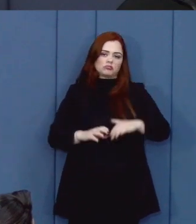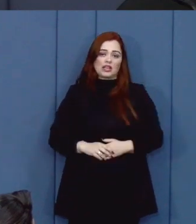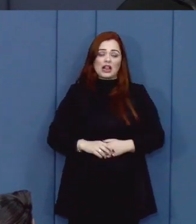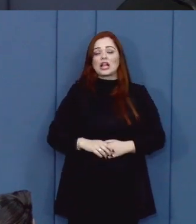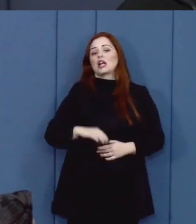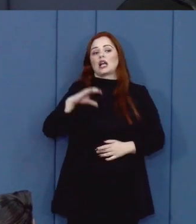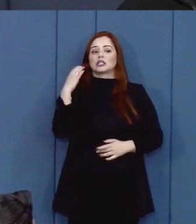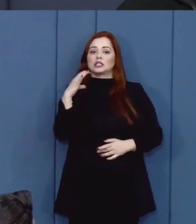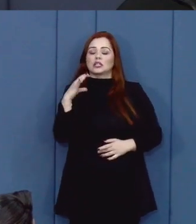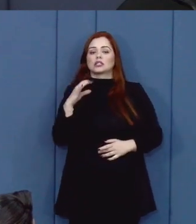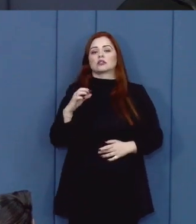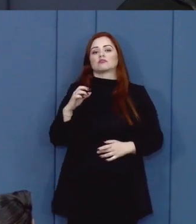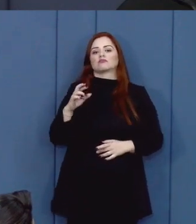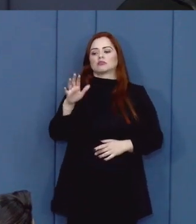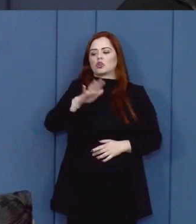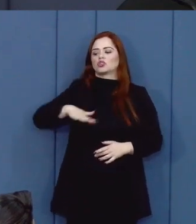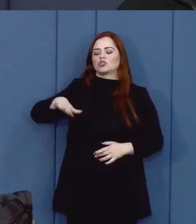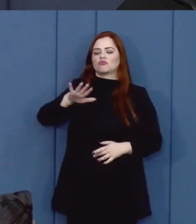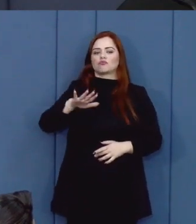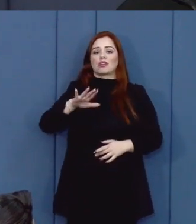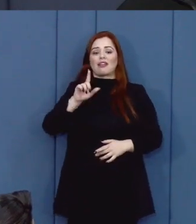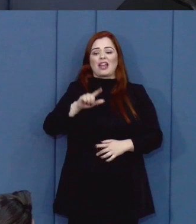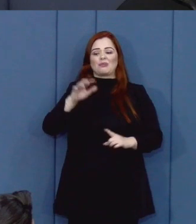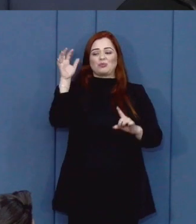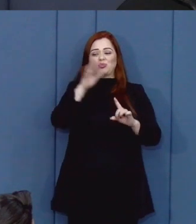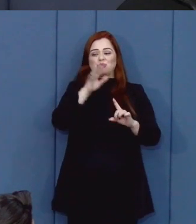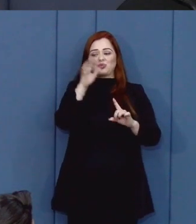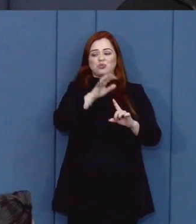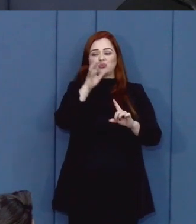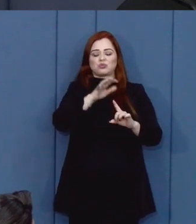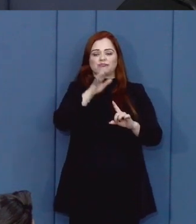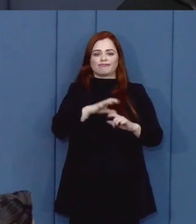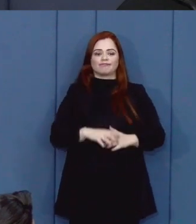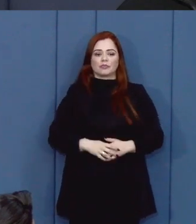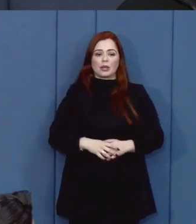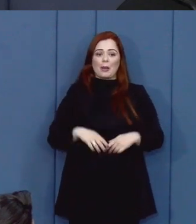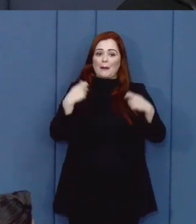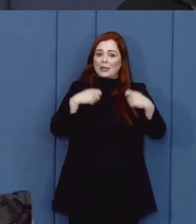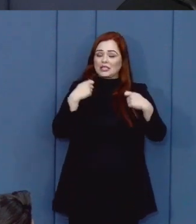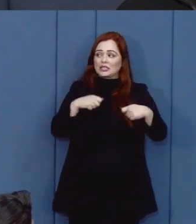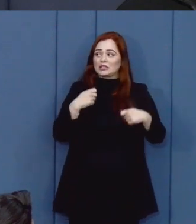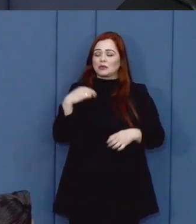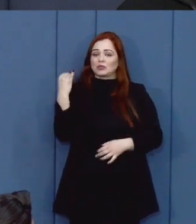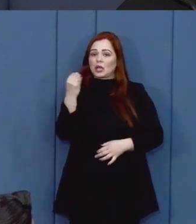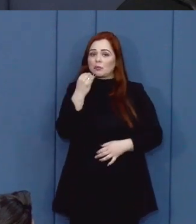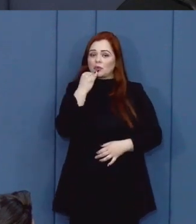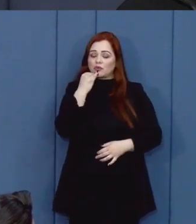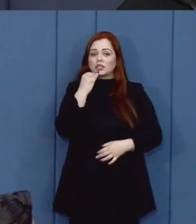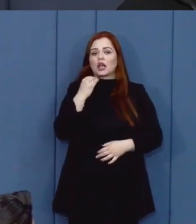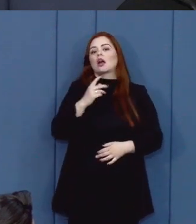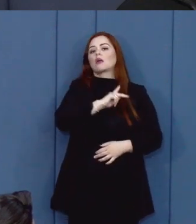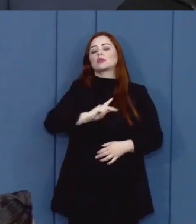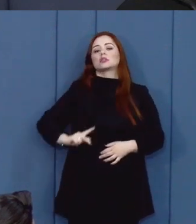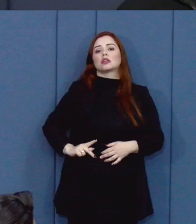A ciência na região é muito pressionada. Temos que aproveitar a